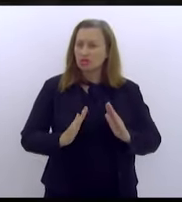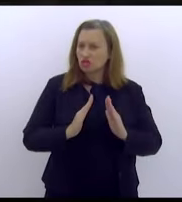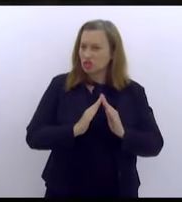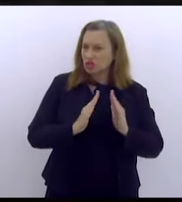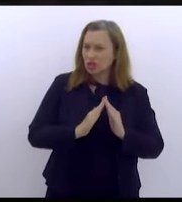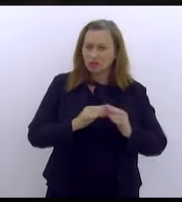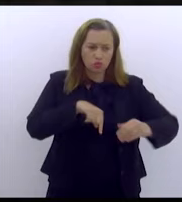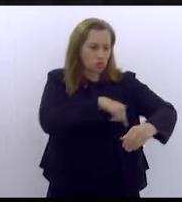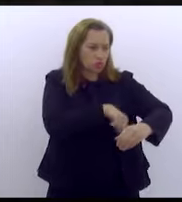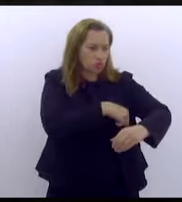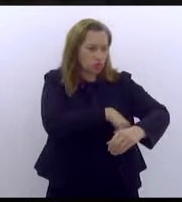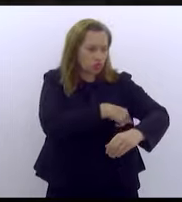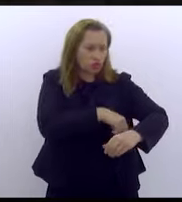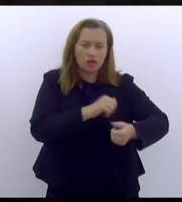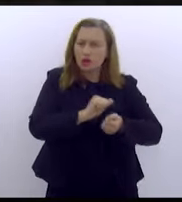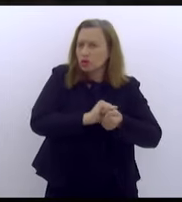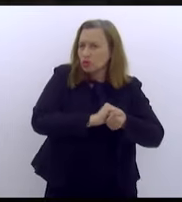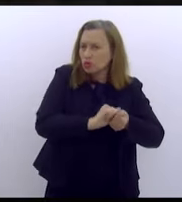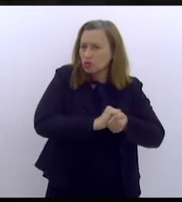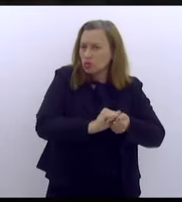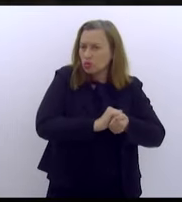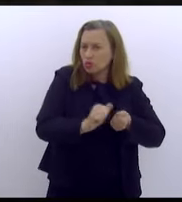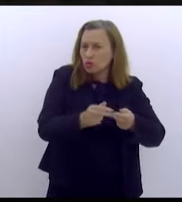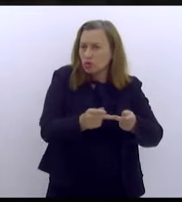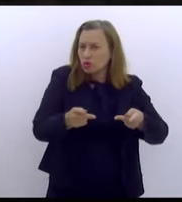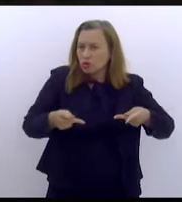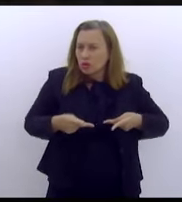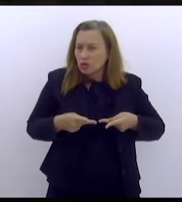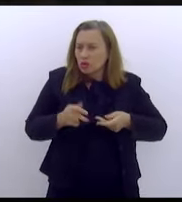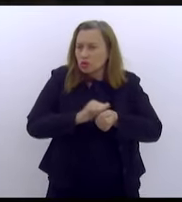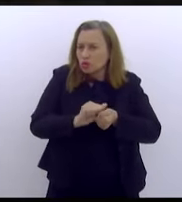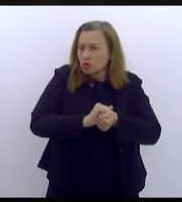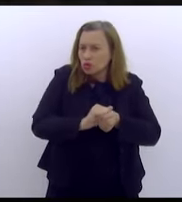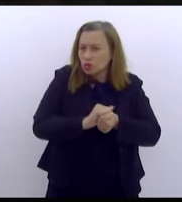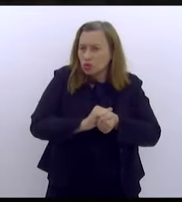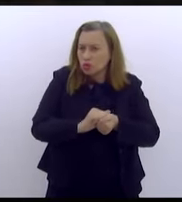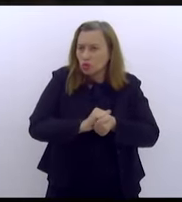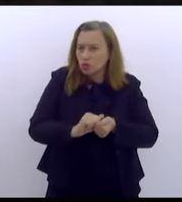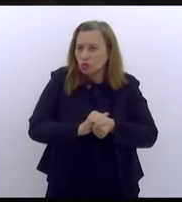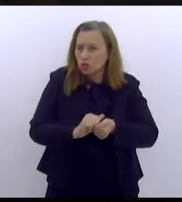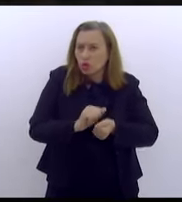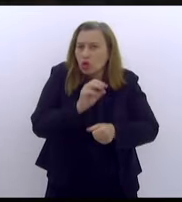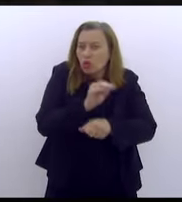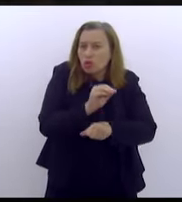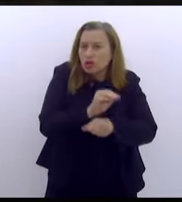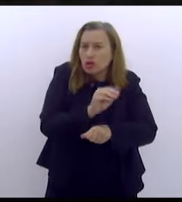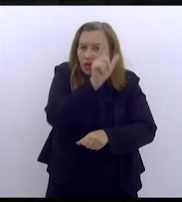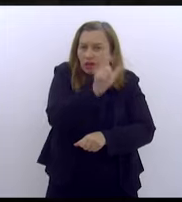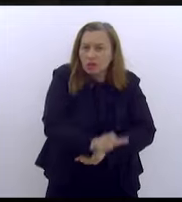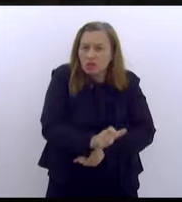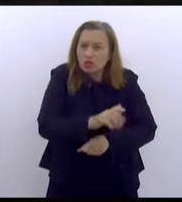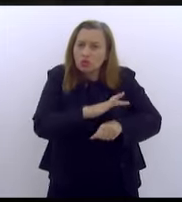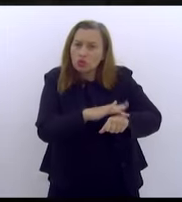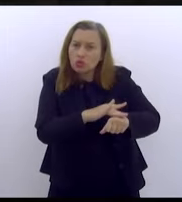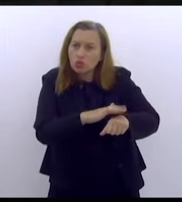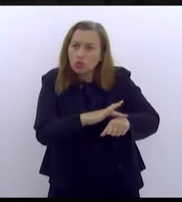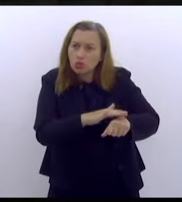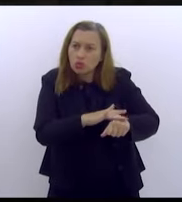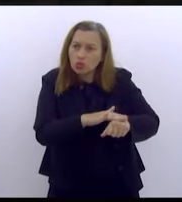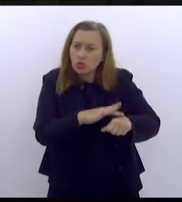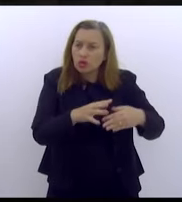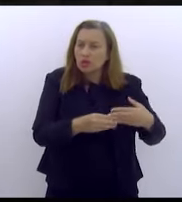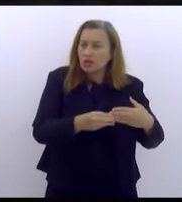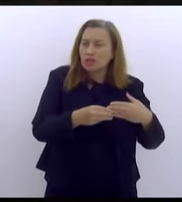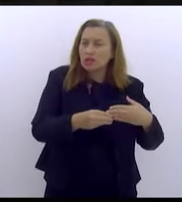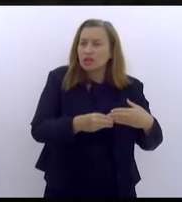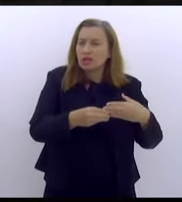fazer comida, lavar roupa, lavar louça, fazer faxina, cuidar daquela pessoa que está adoentada, levar para a